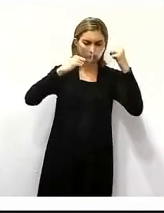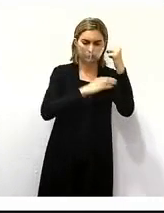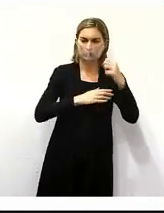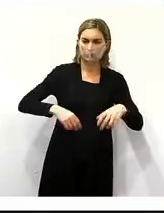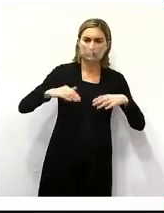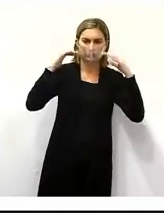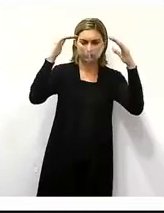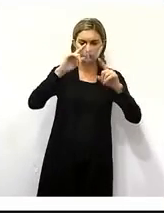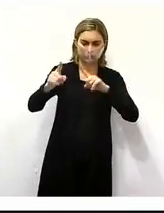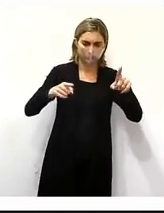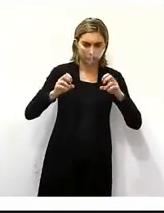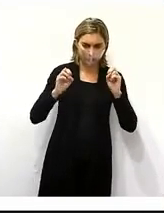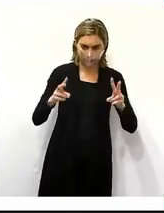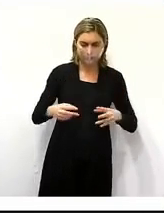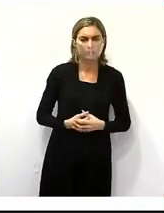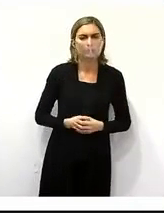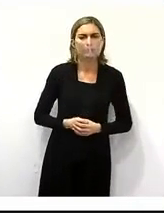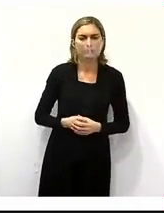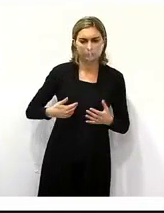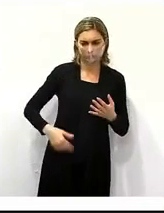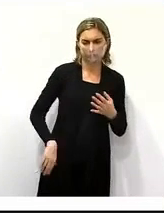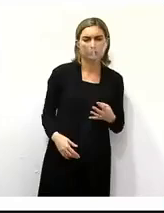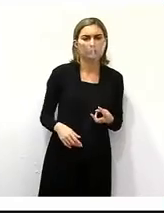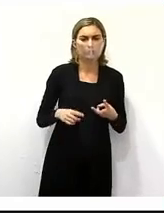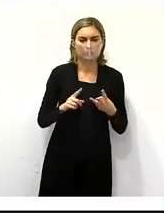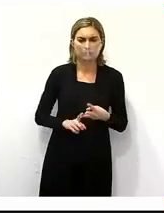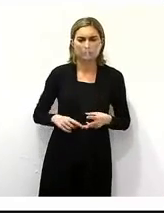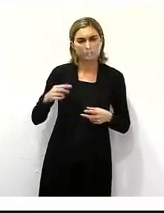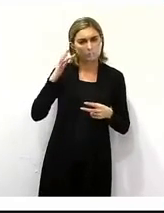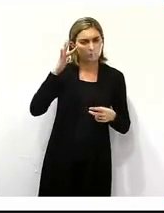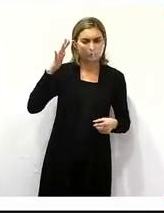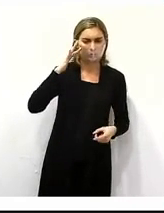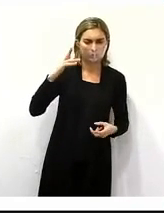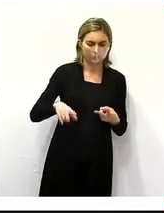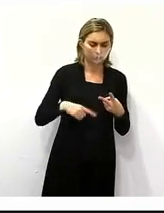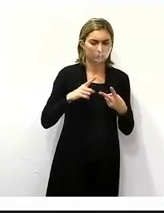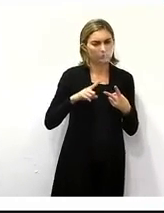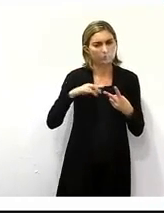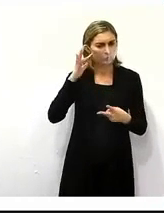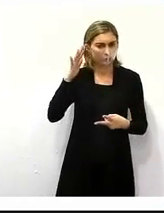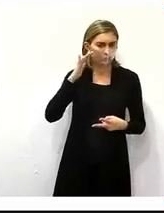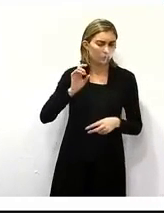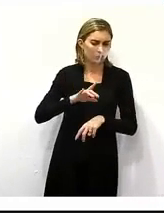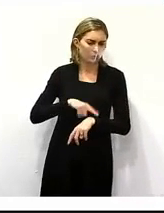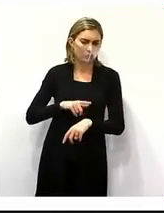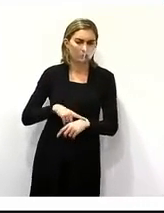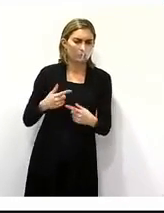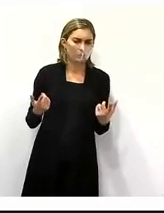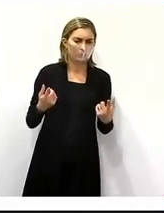no poder, ok? Muito bem, vamos para o segundo filósofo, porque senão não vai dar tempo para a